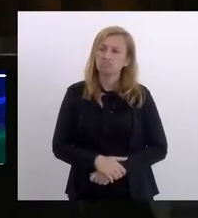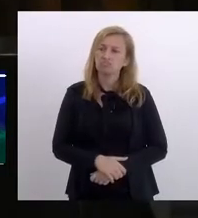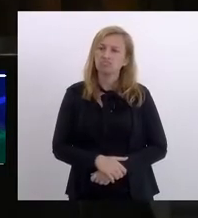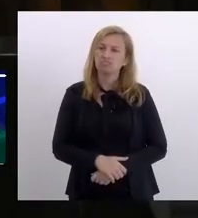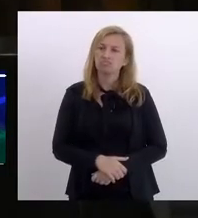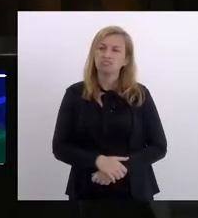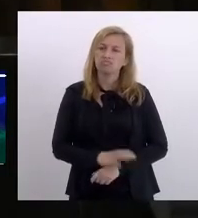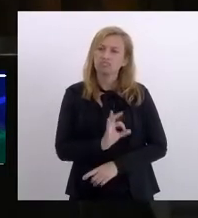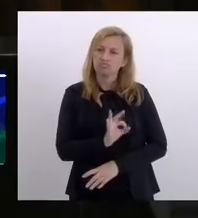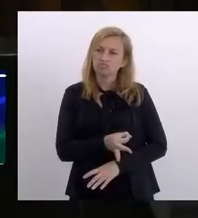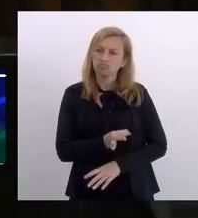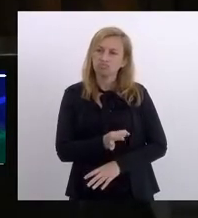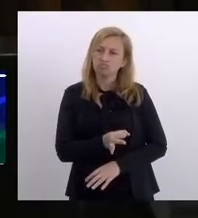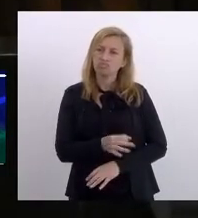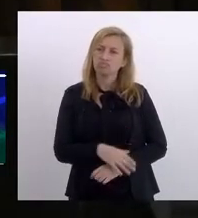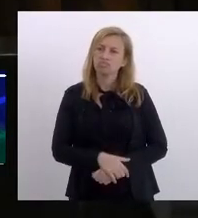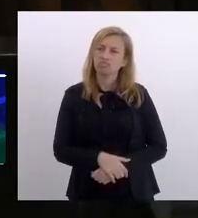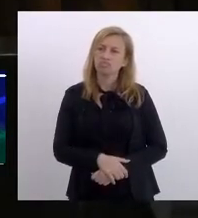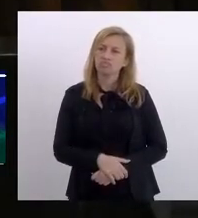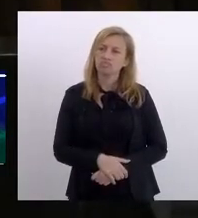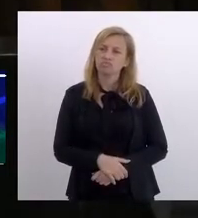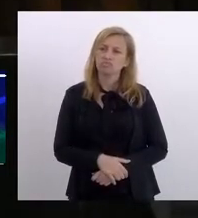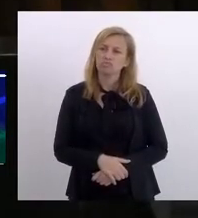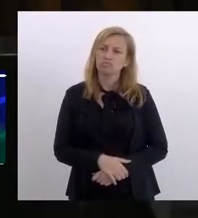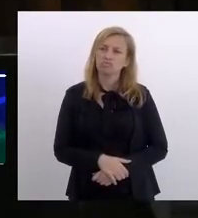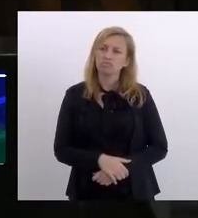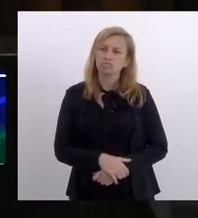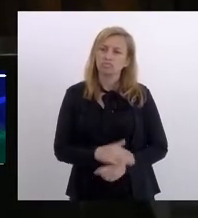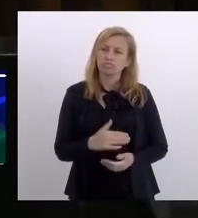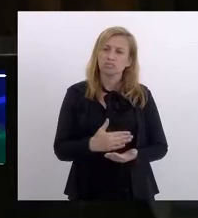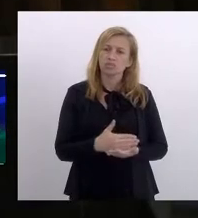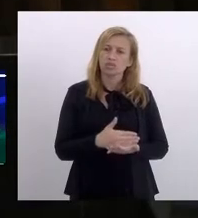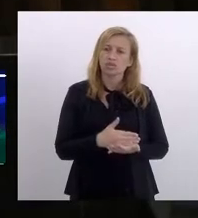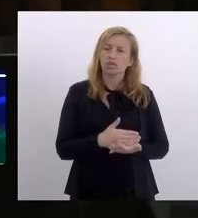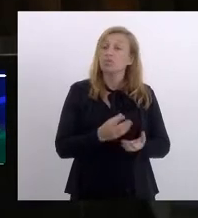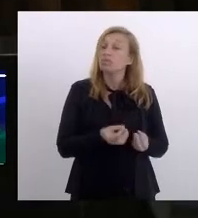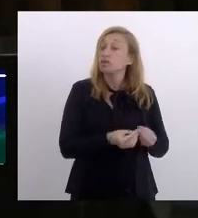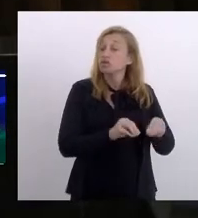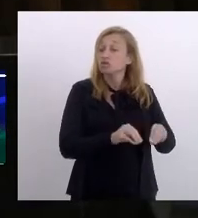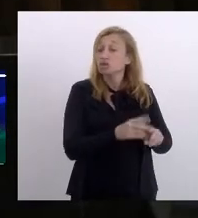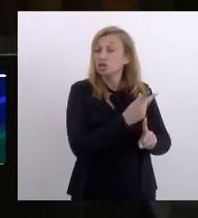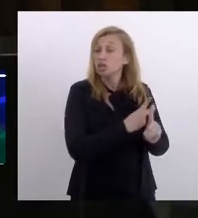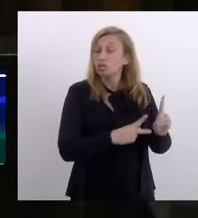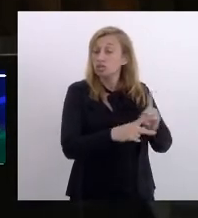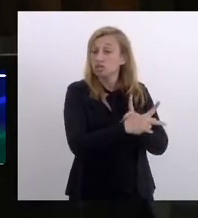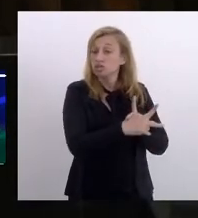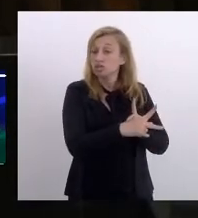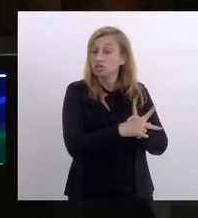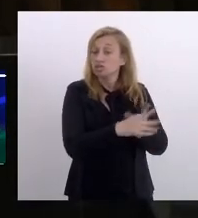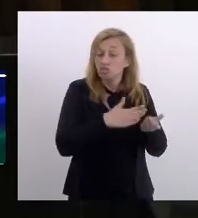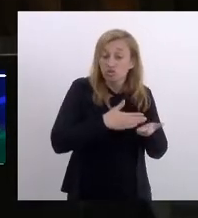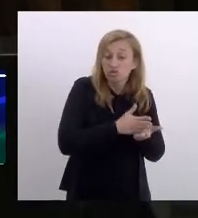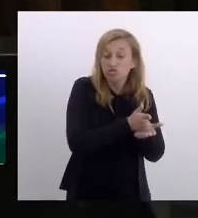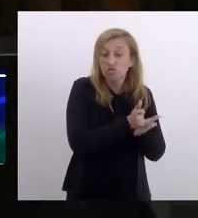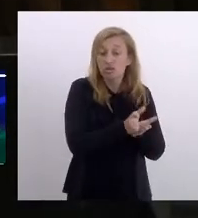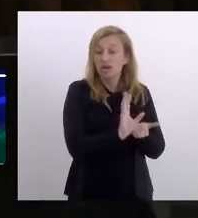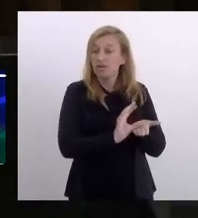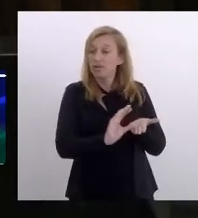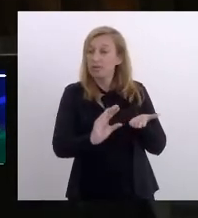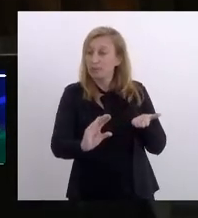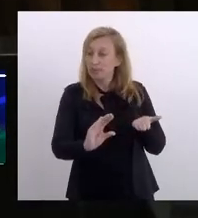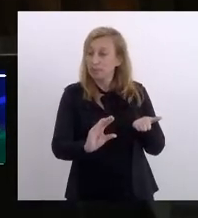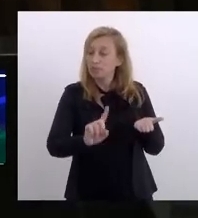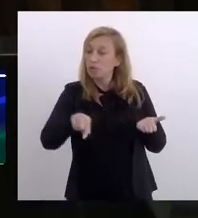diretamente serviram para desviar recursos do Rio Previdência, para desviar recursos